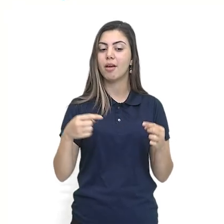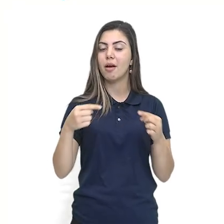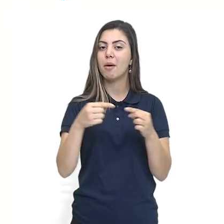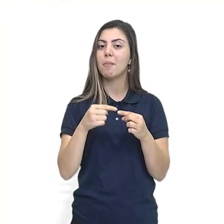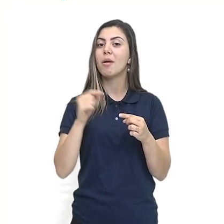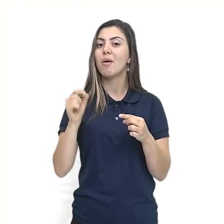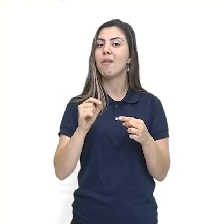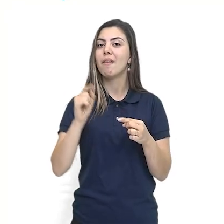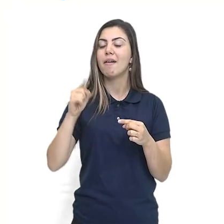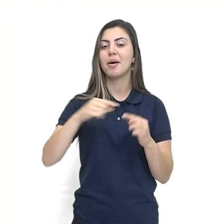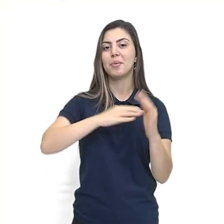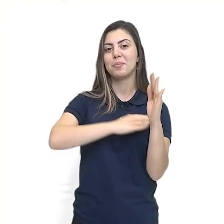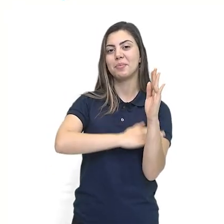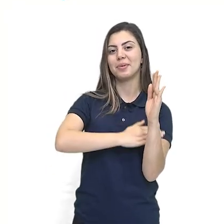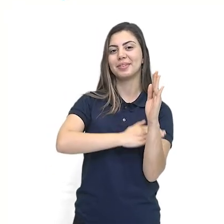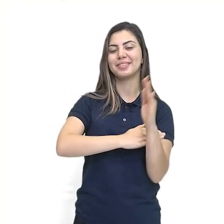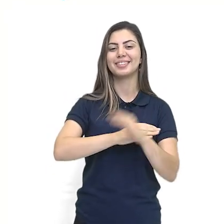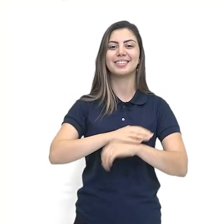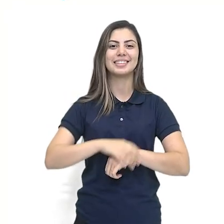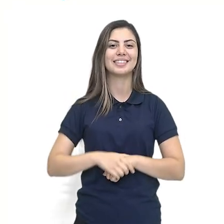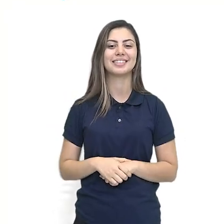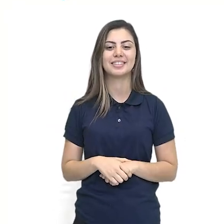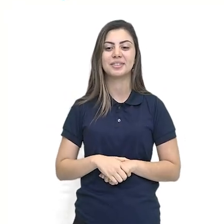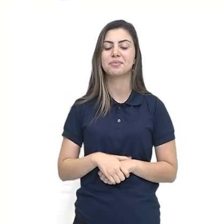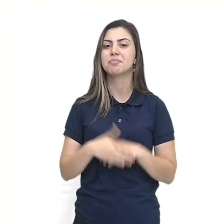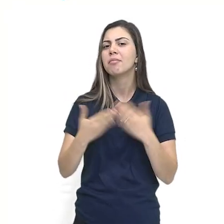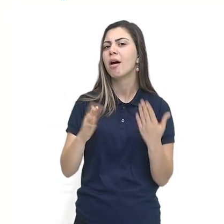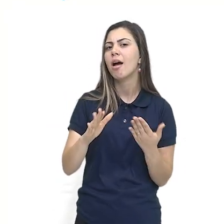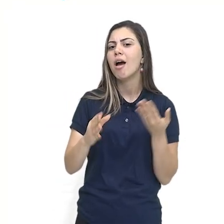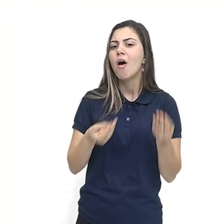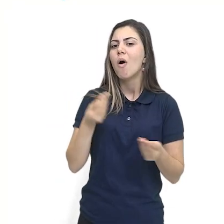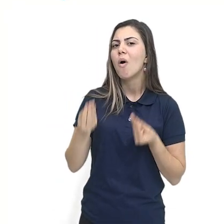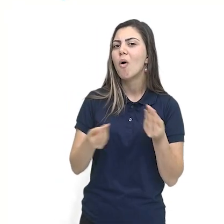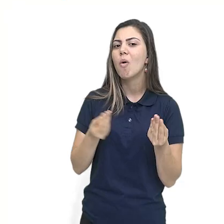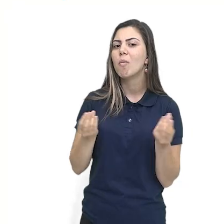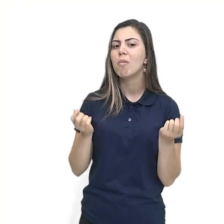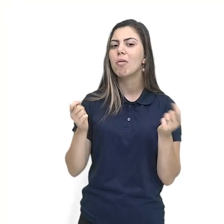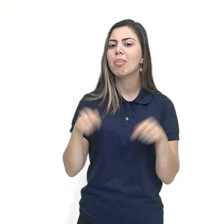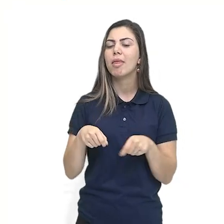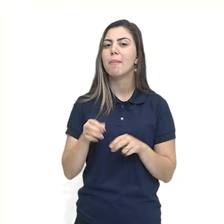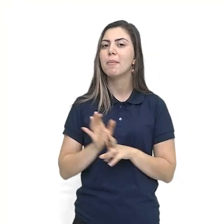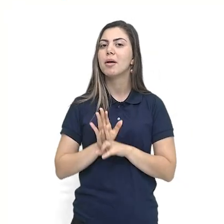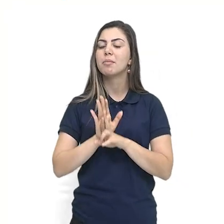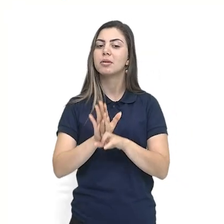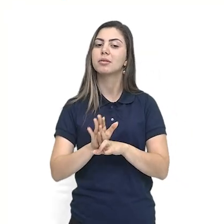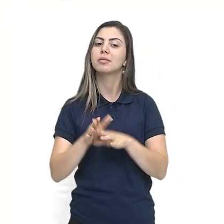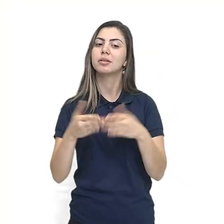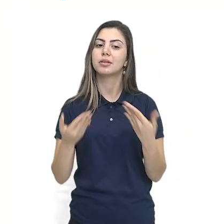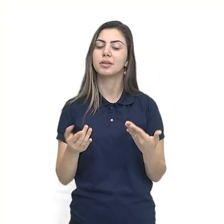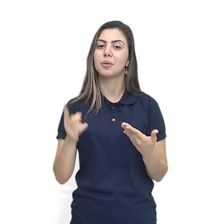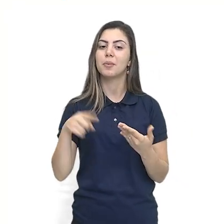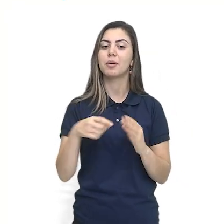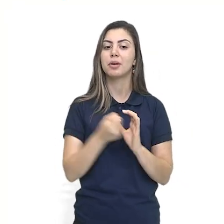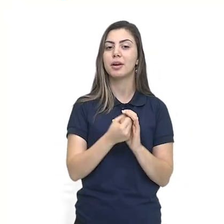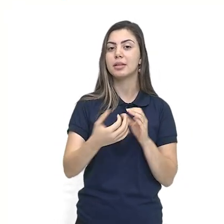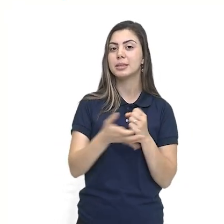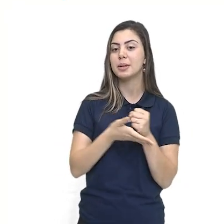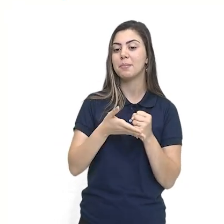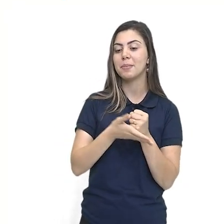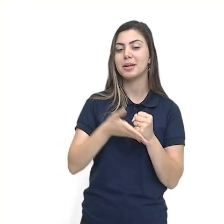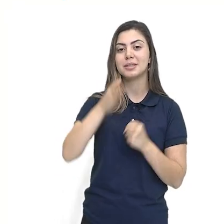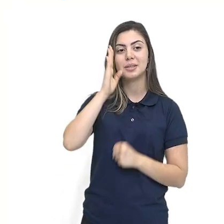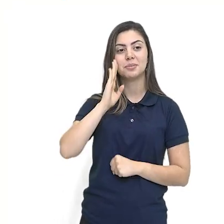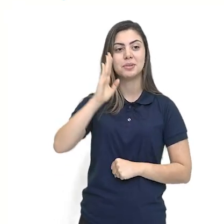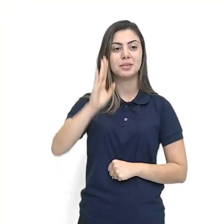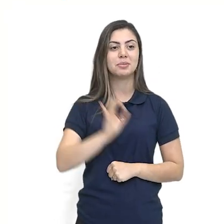plano, beleza? Então, como é que eu represento? Então, essas são as ideias.